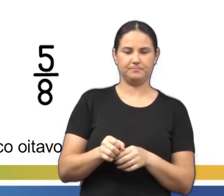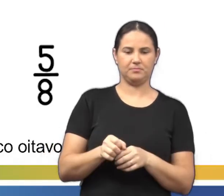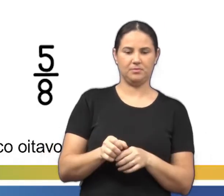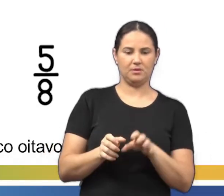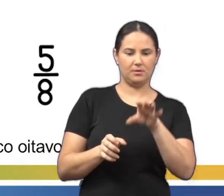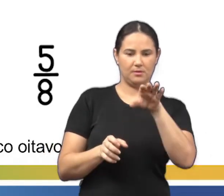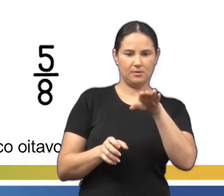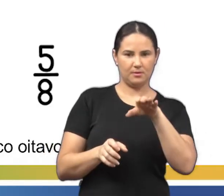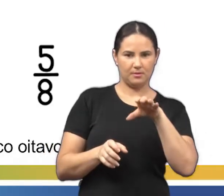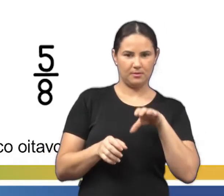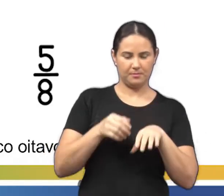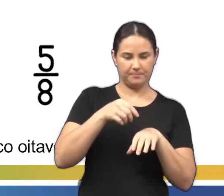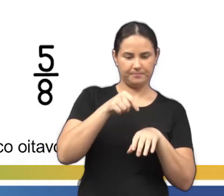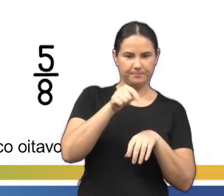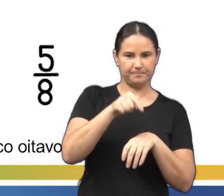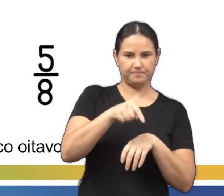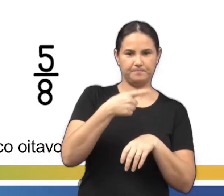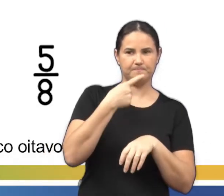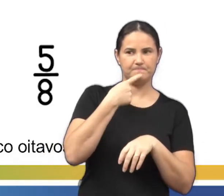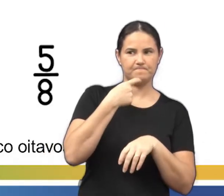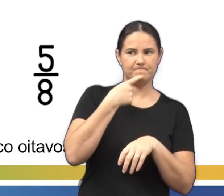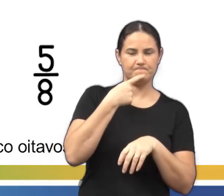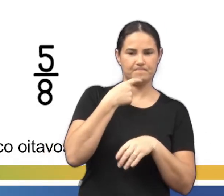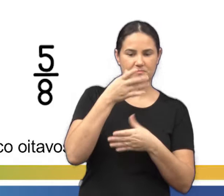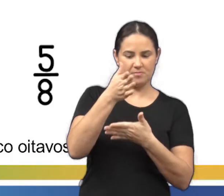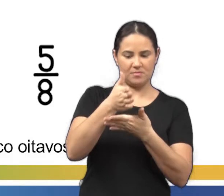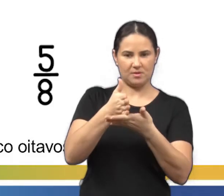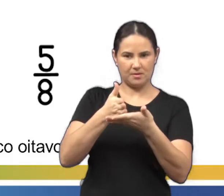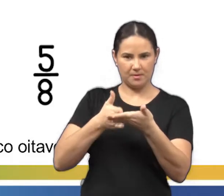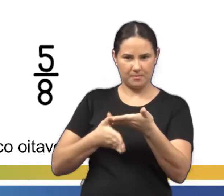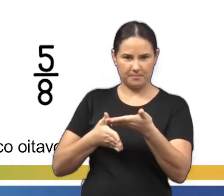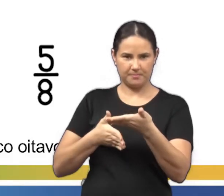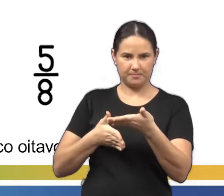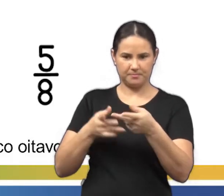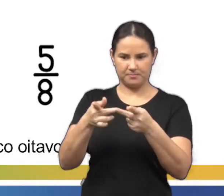pintado, então eu tenho 1/2 dessa pizza. O